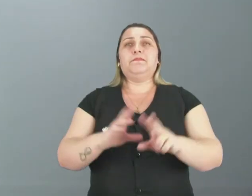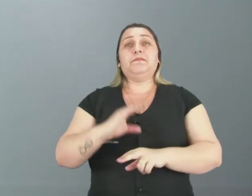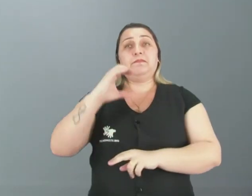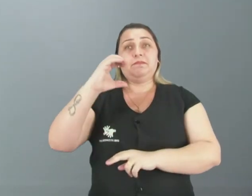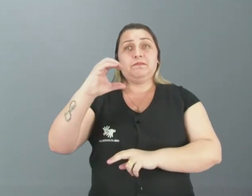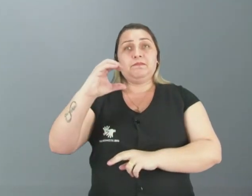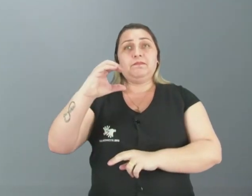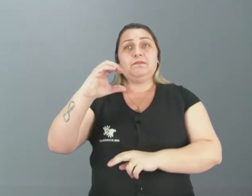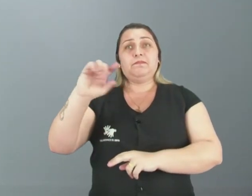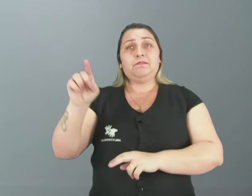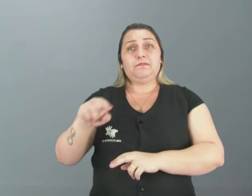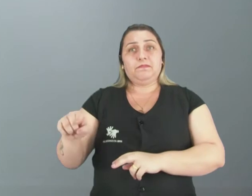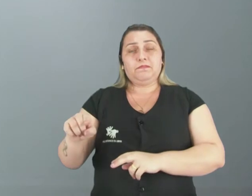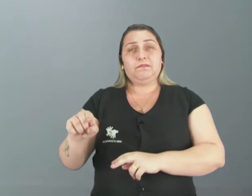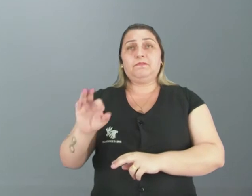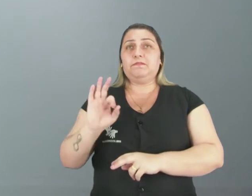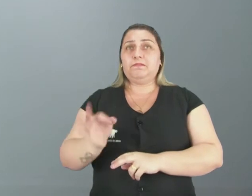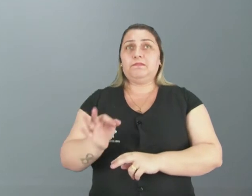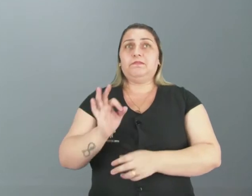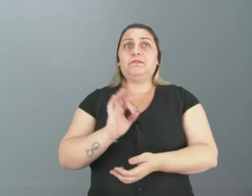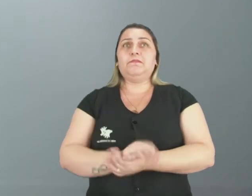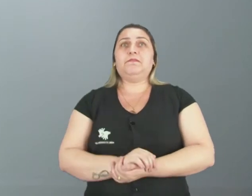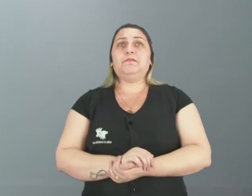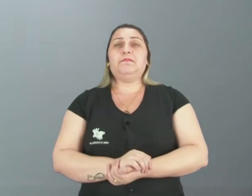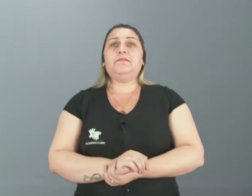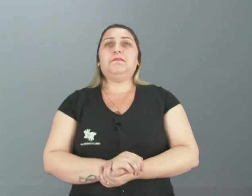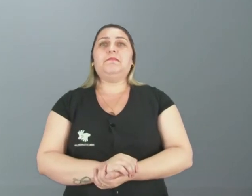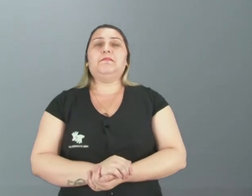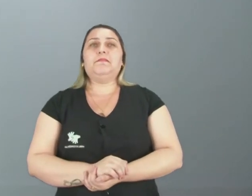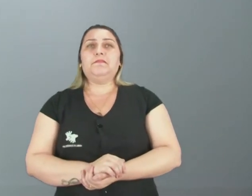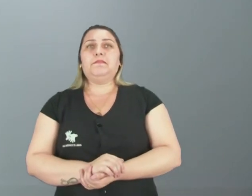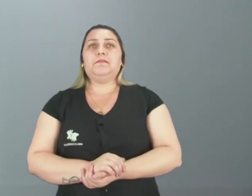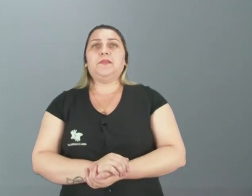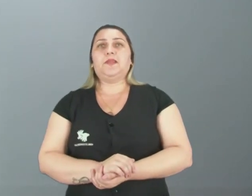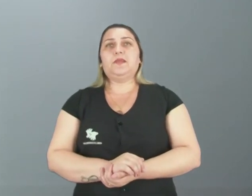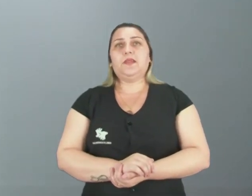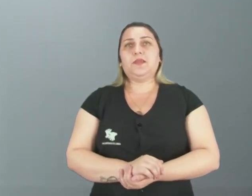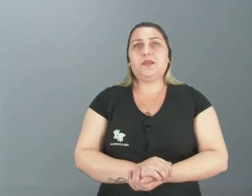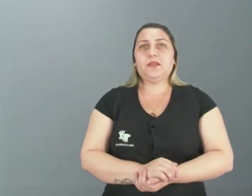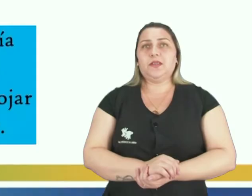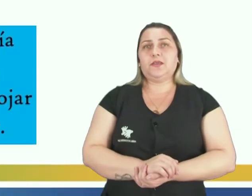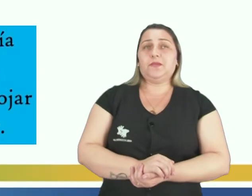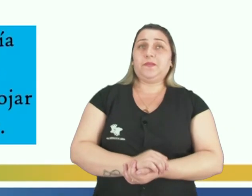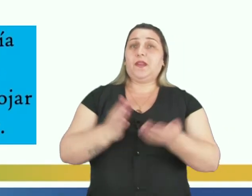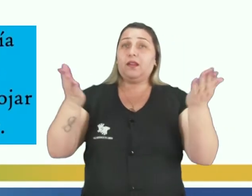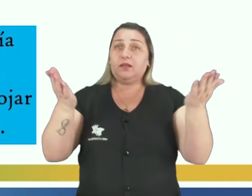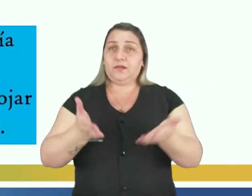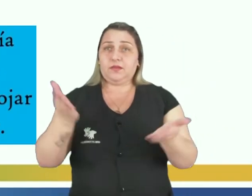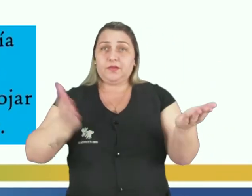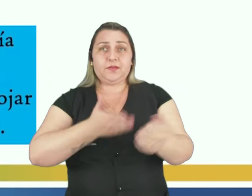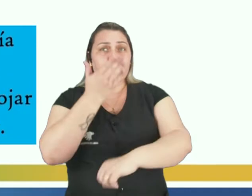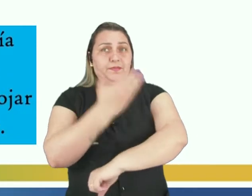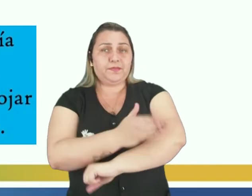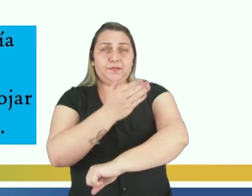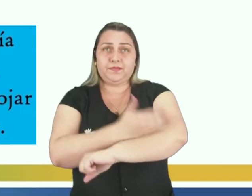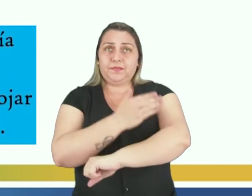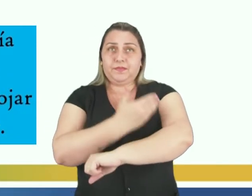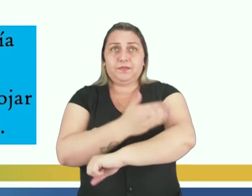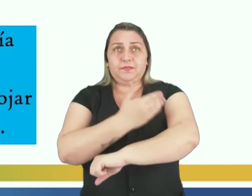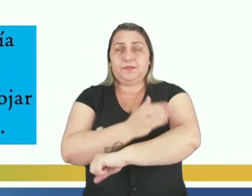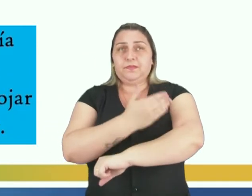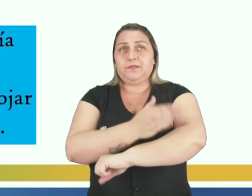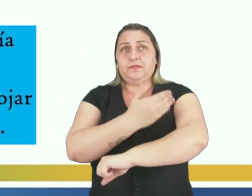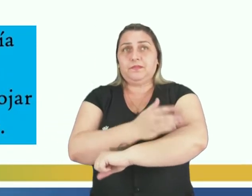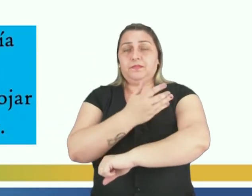C como de Z, ¿sí? Então, vamos praticar a pronúncia, ¿sí? Ó, practica a pronúncia del jeísmo e